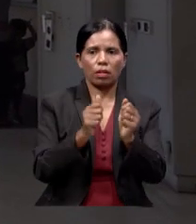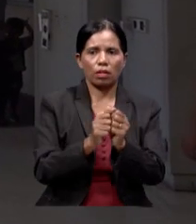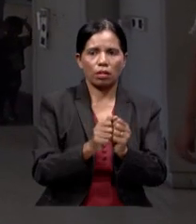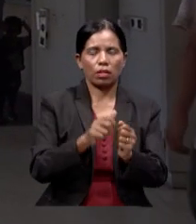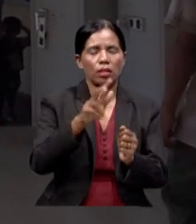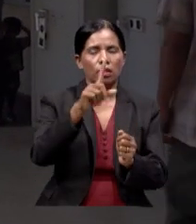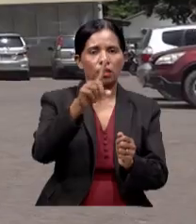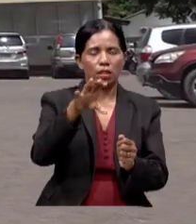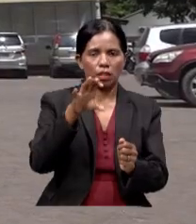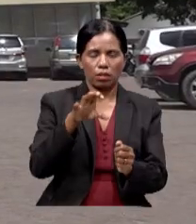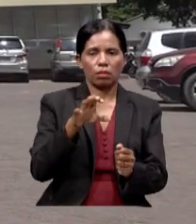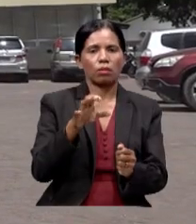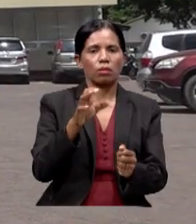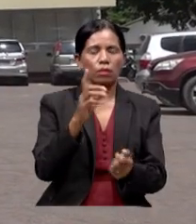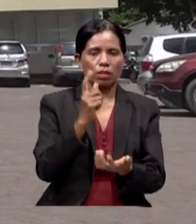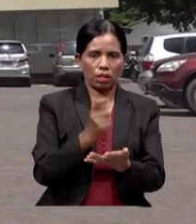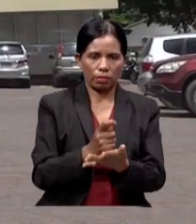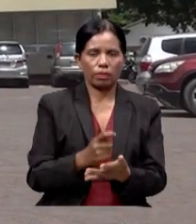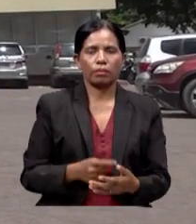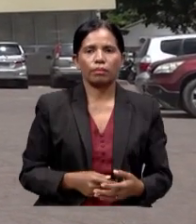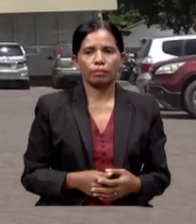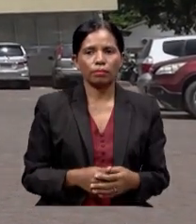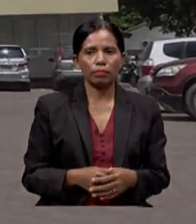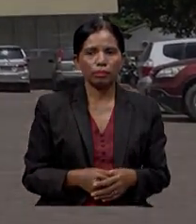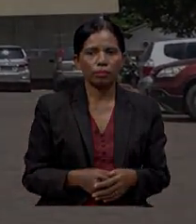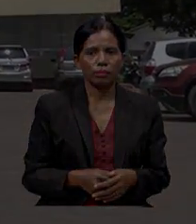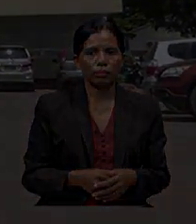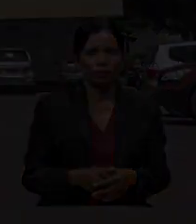rihun atusi deresin. Emerenciana Martins, Justino Mandala, Yemen.